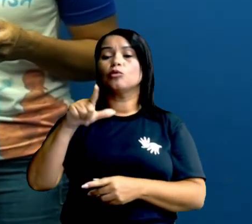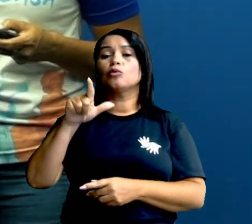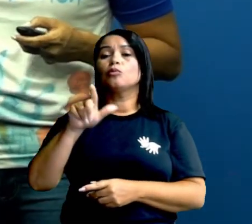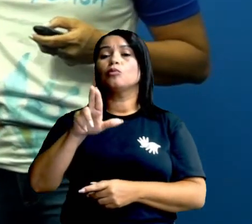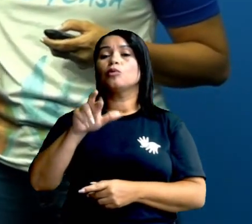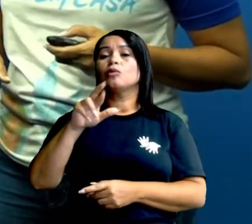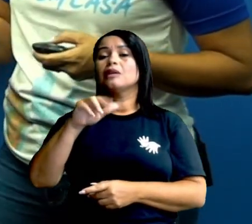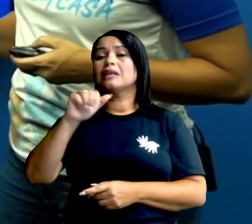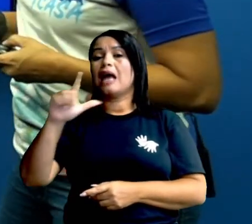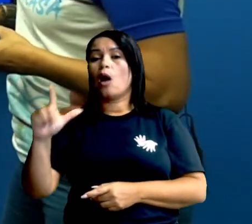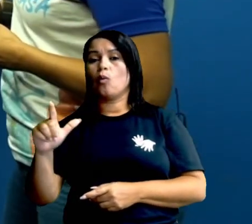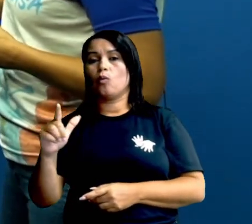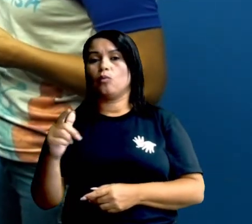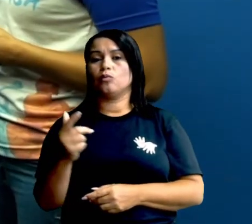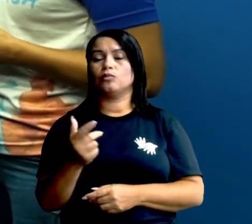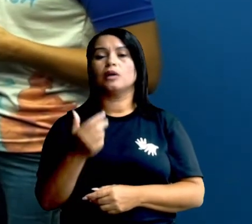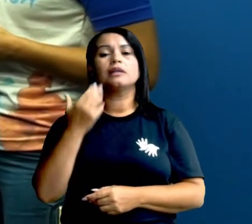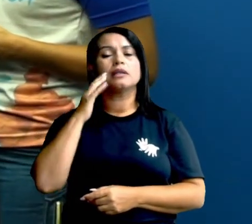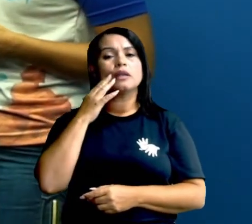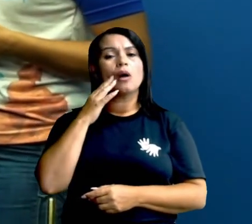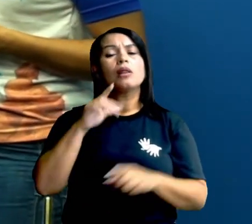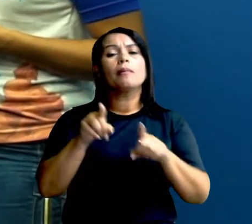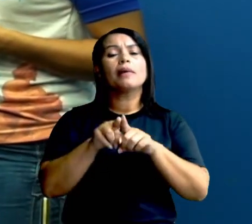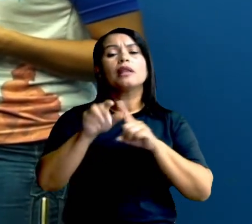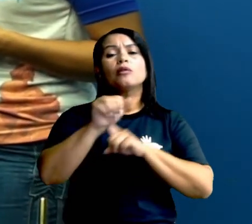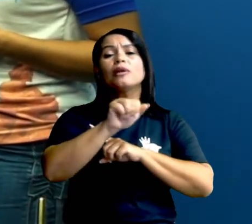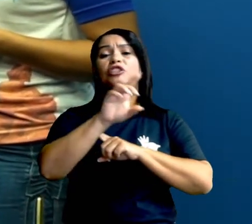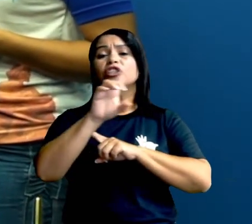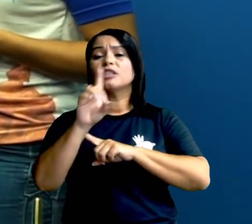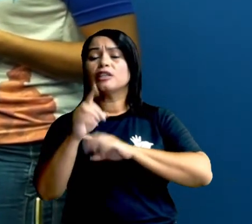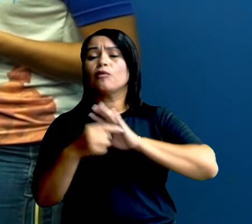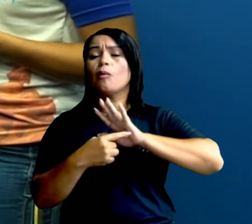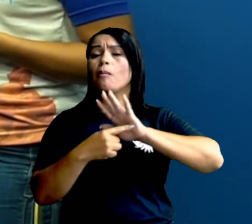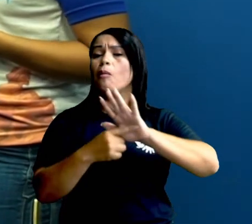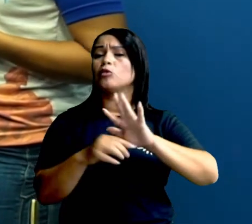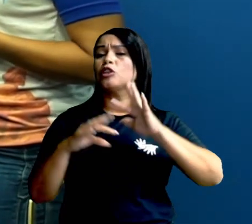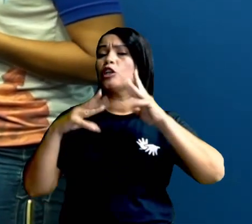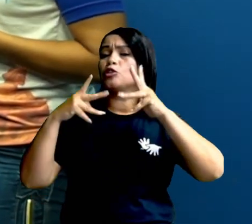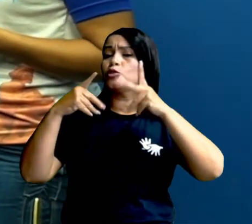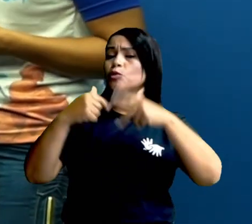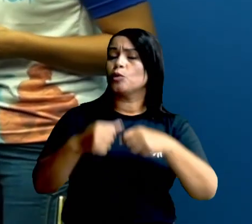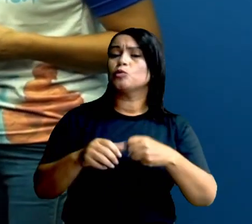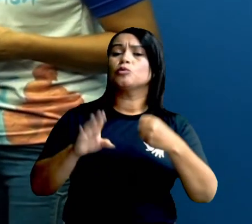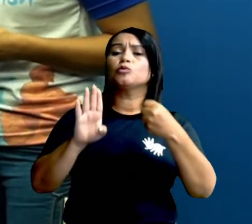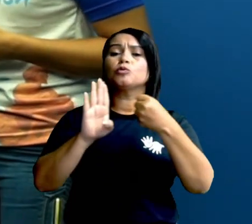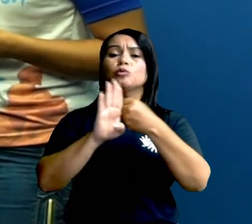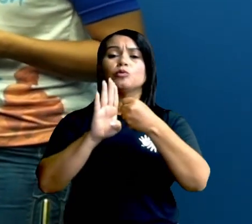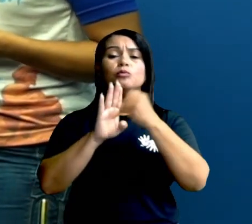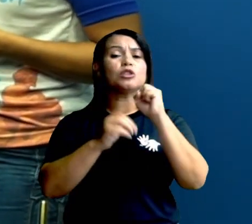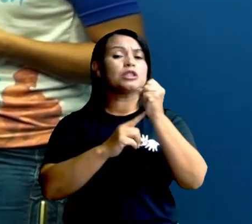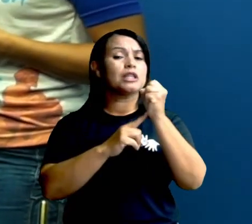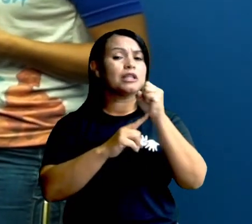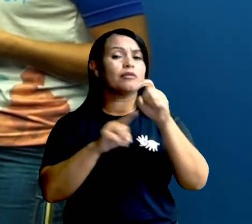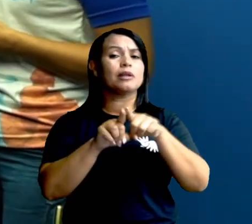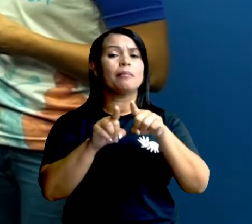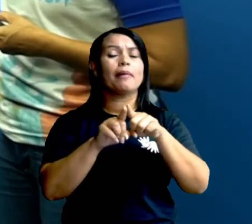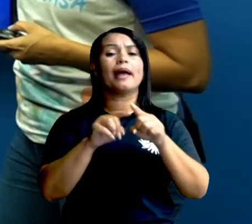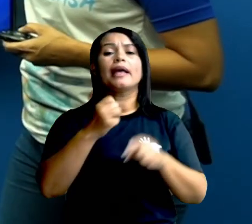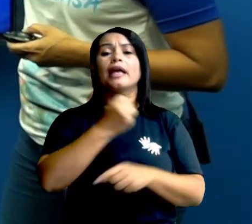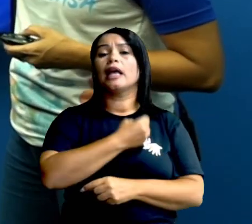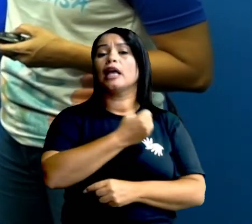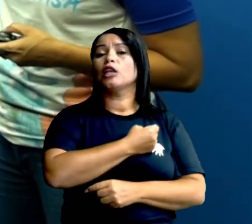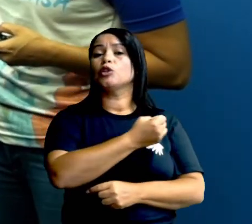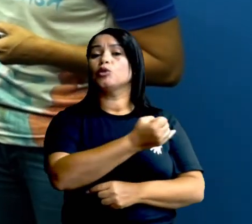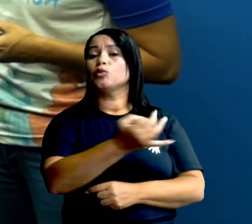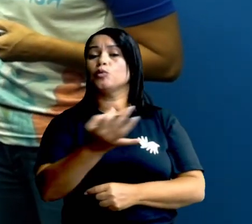frase num plural. O adjetivo refere-se a todos os substantivos, flexiona em números. Então,